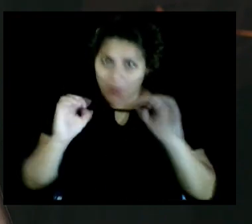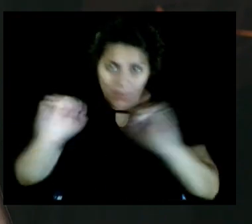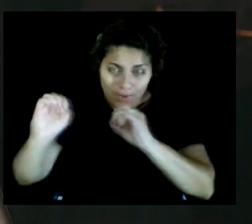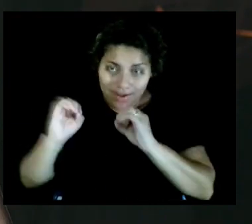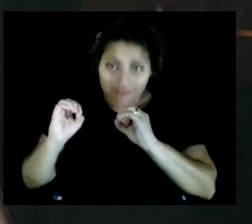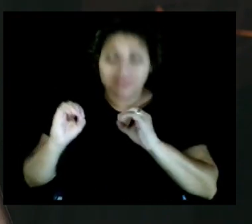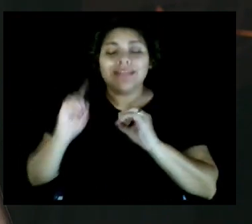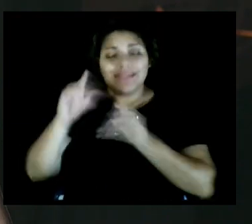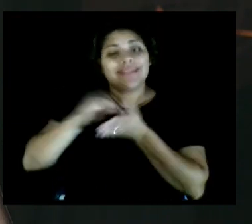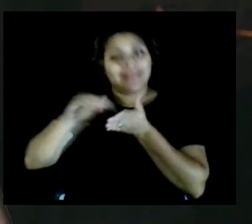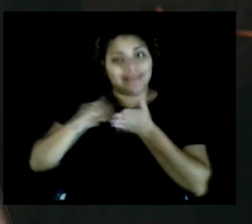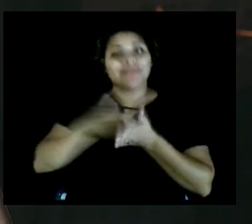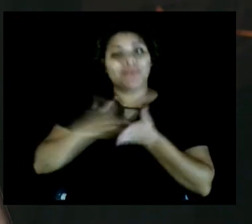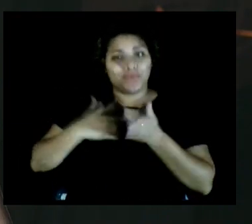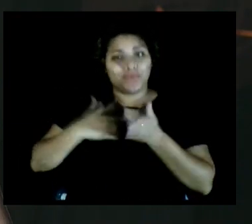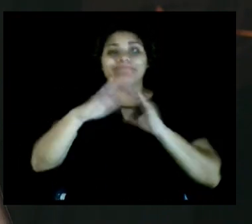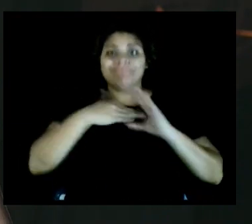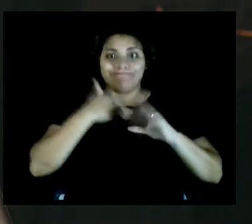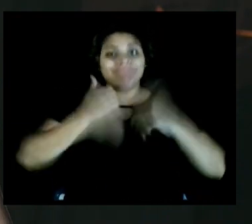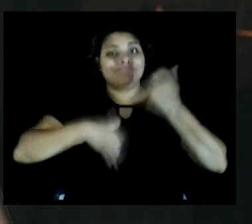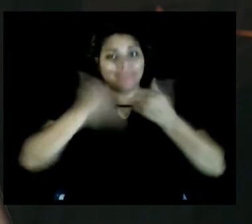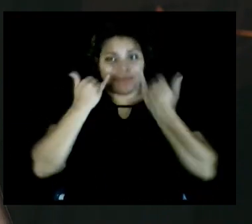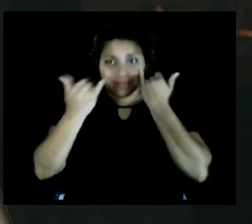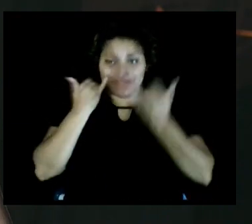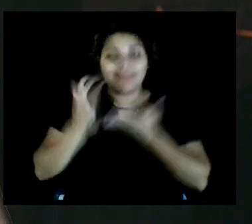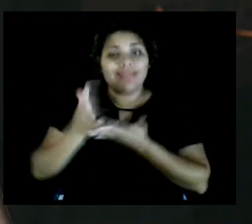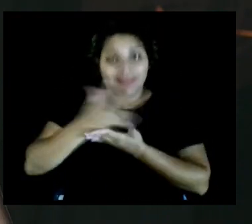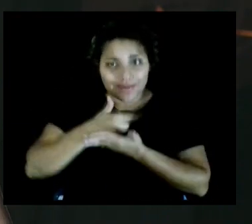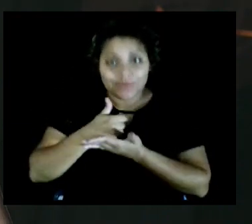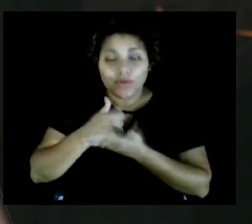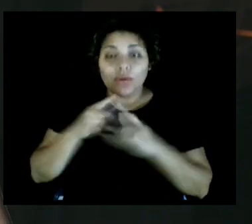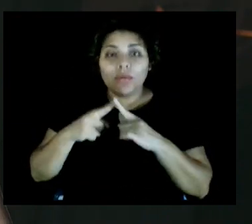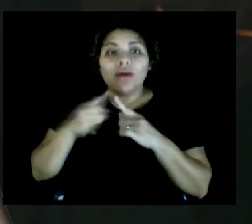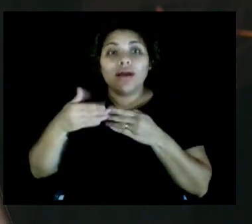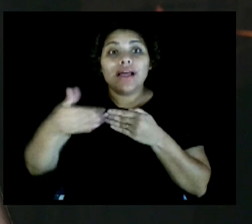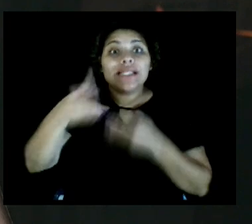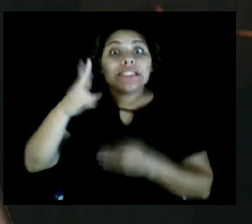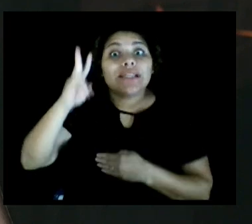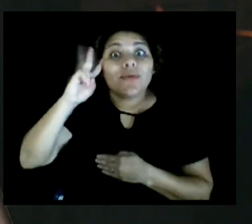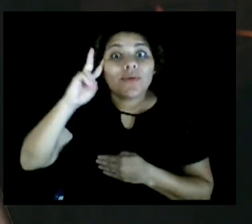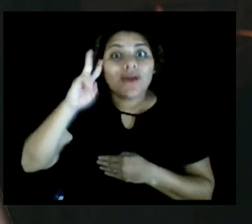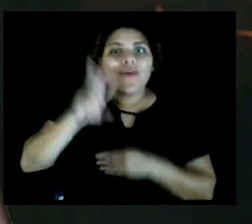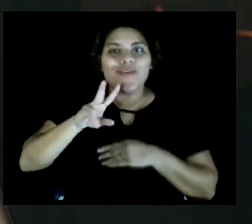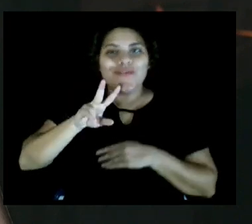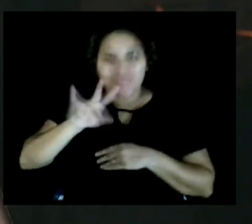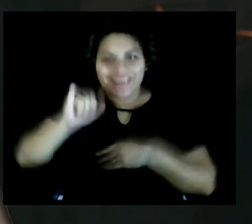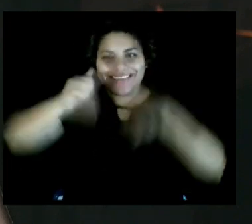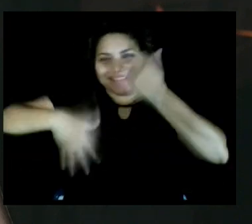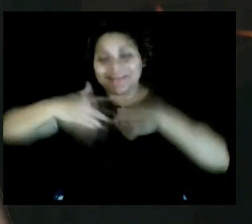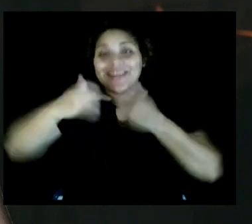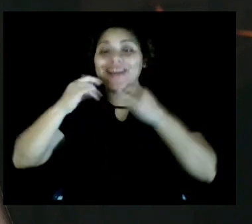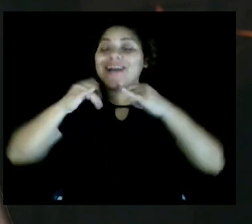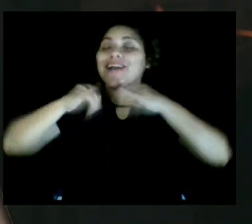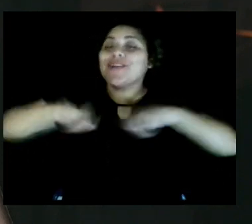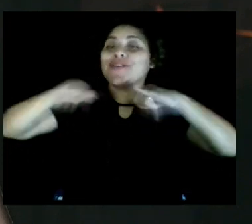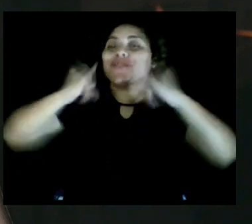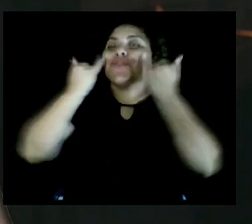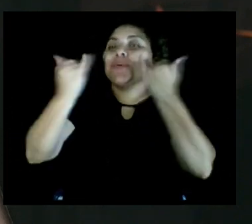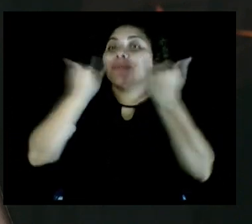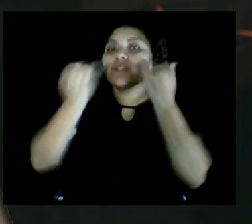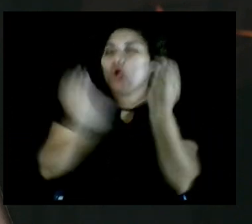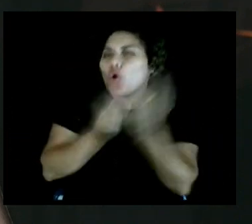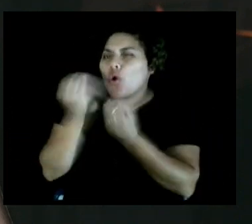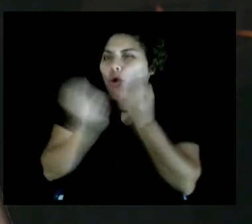tem as informações de como foi esse mutirão da dengue que acontece amanhã. Fique atento então,